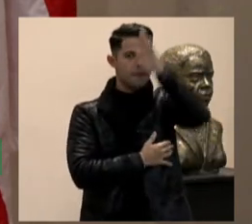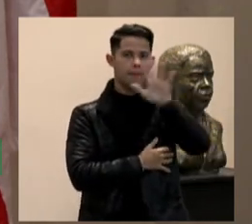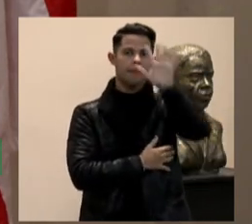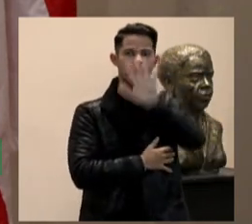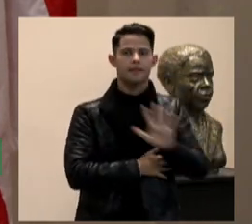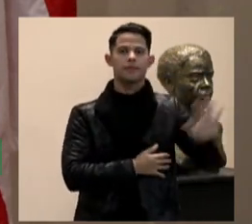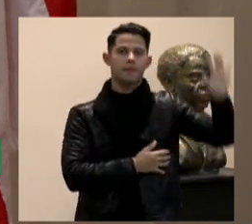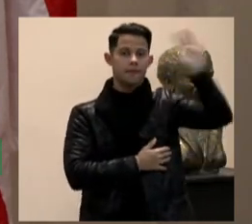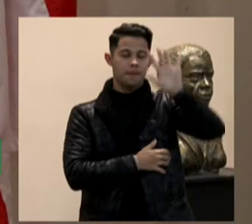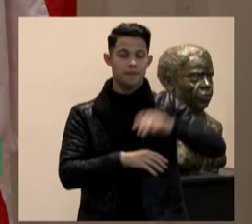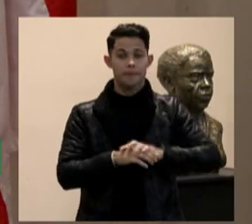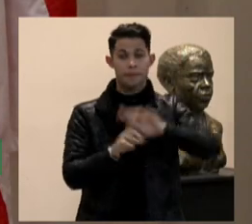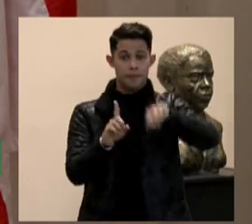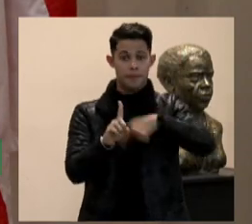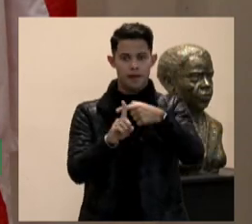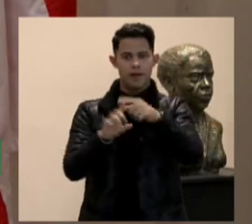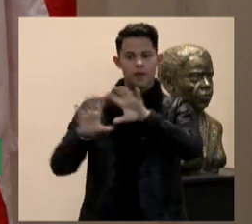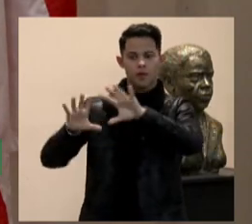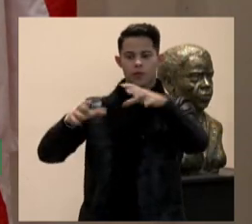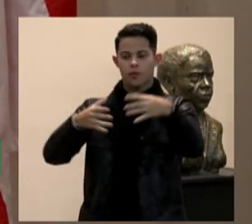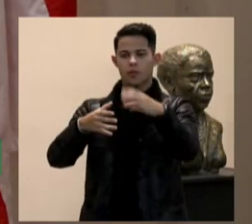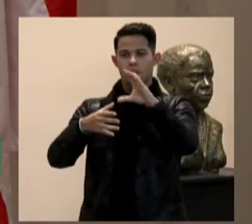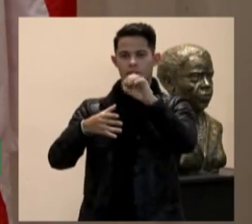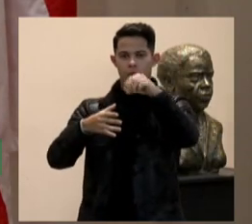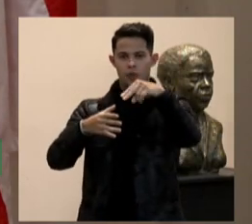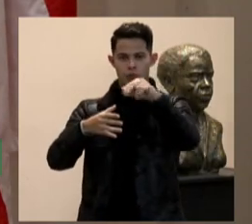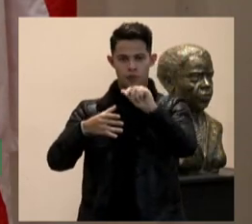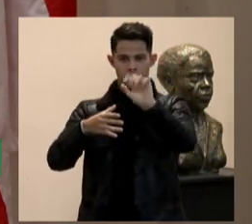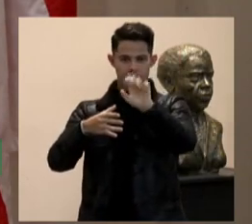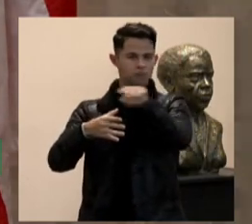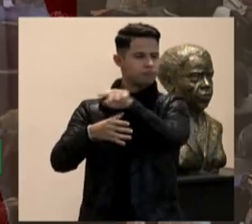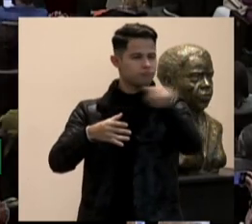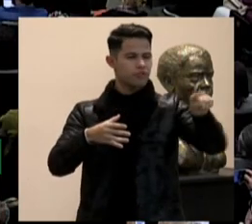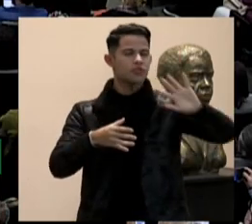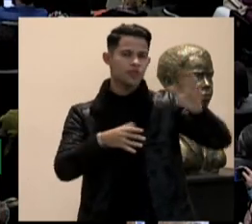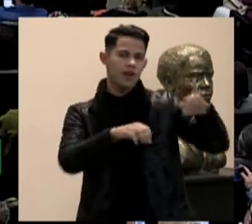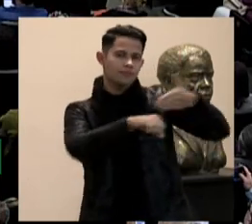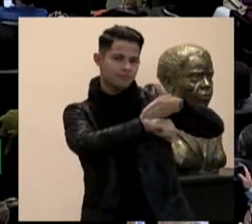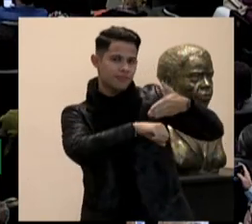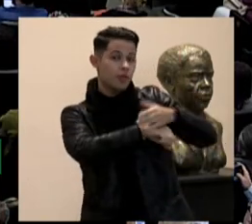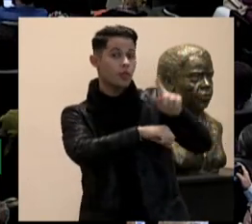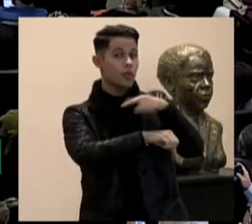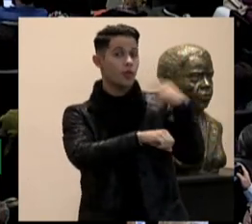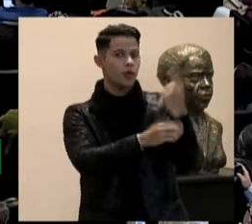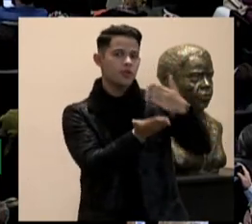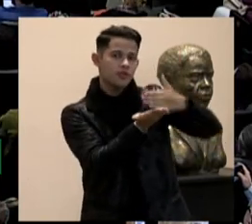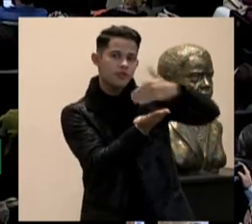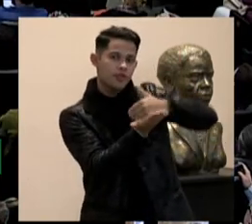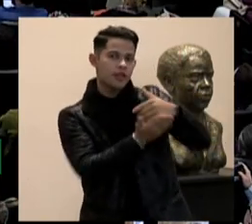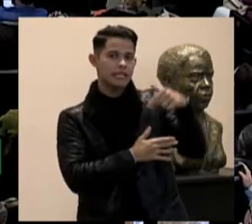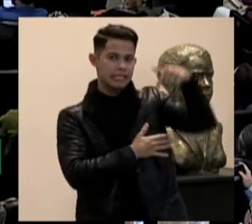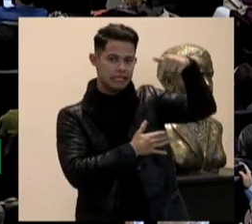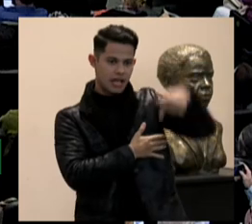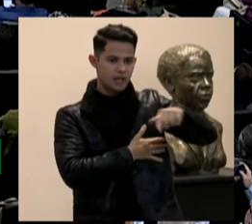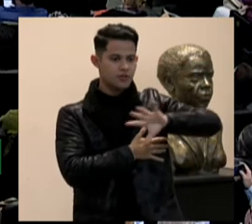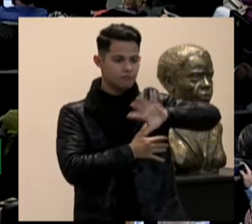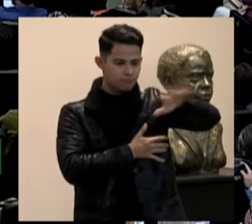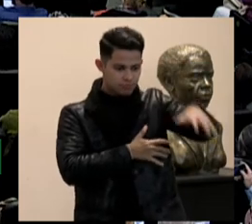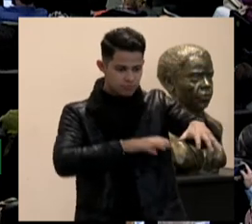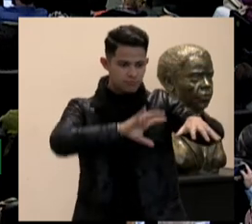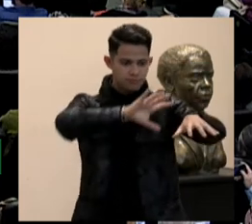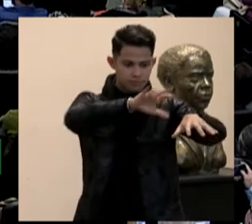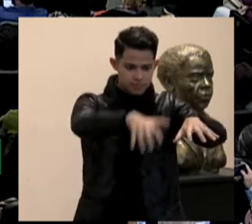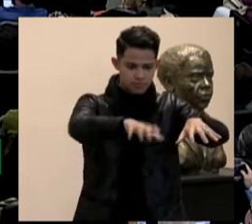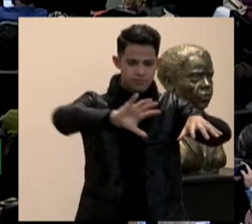A CONAI, para os que participaram, sabe que a gente dividiu aí em 7 eixos, especialmente as colegas